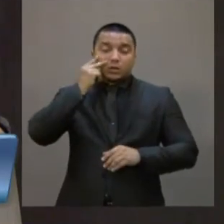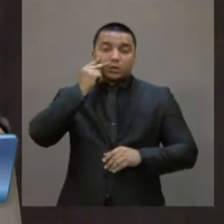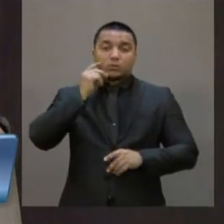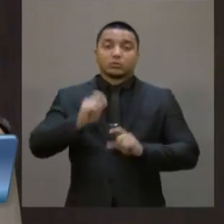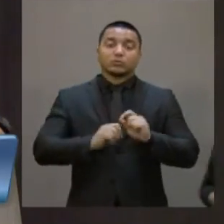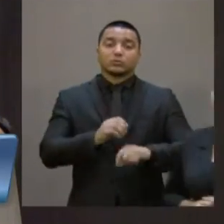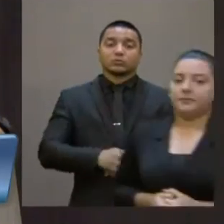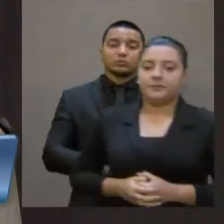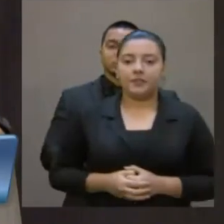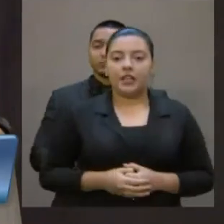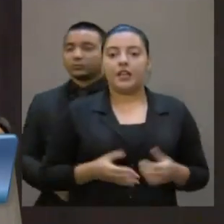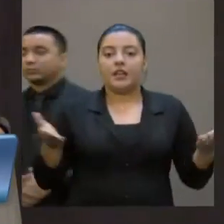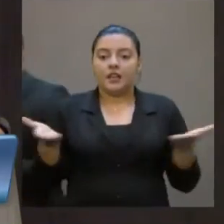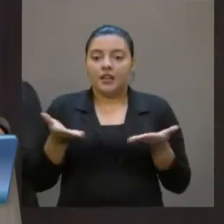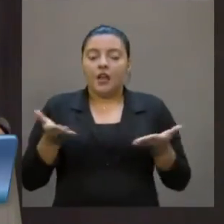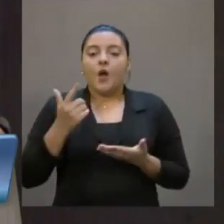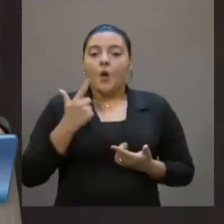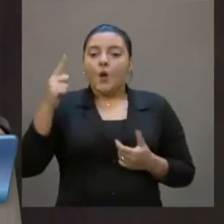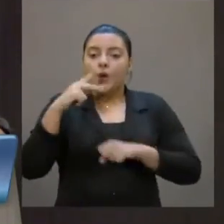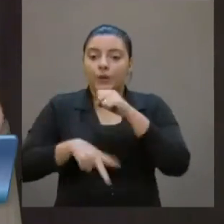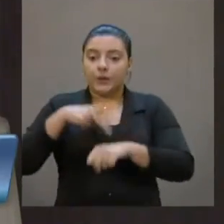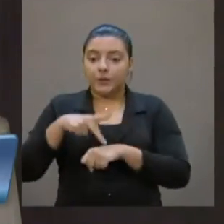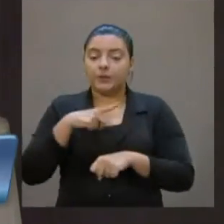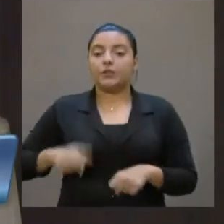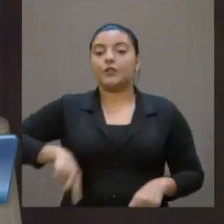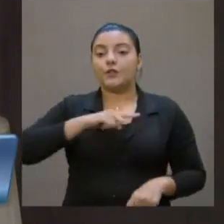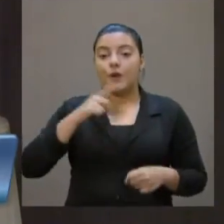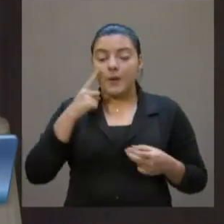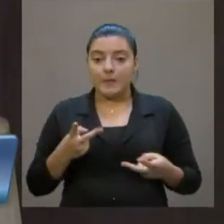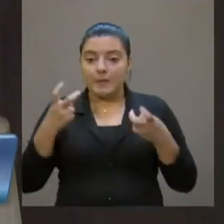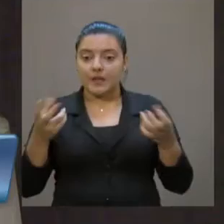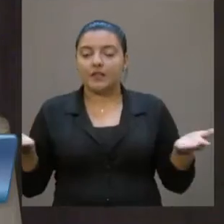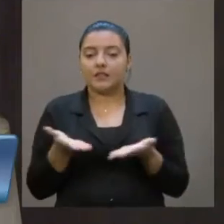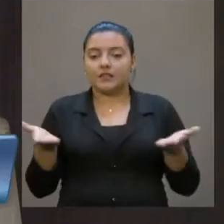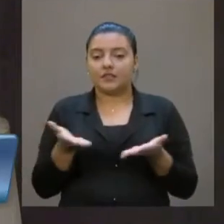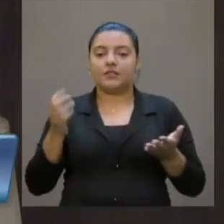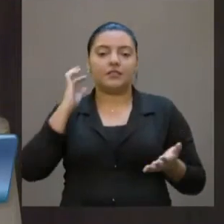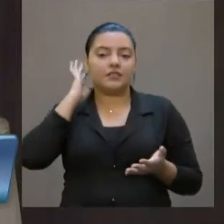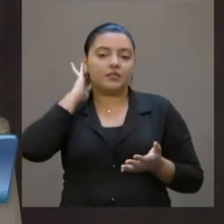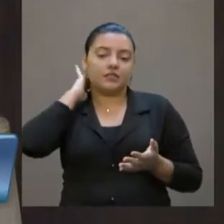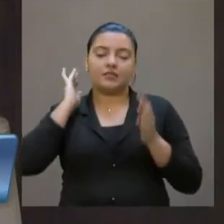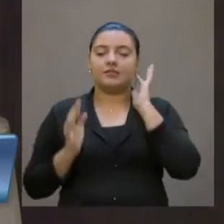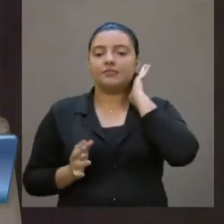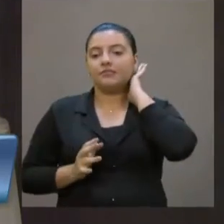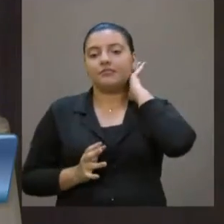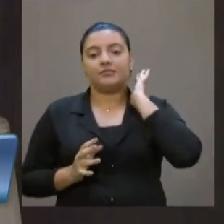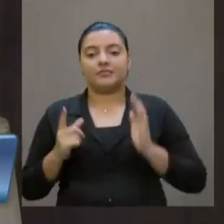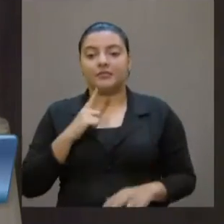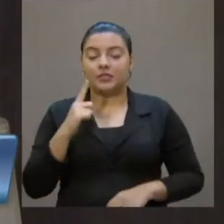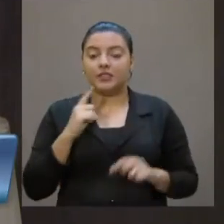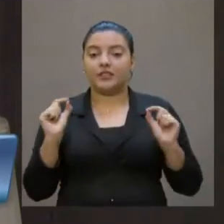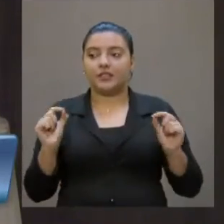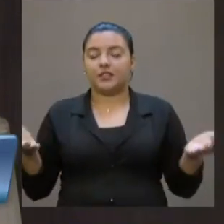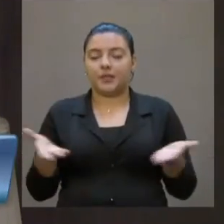as substâncias que já foram banidas em outros países. O que nós estamos fazendo, isso, um recorte muito menor do que o deputado Heitor havia proposto, é isso. Nós estamos tentando